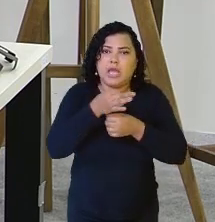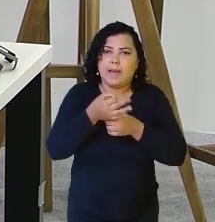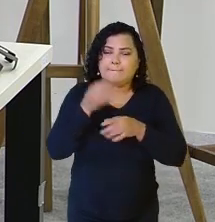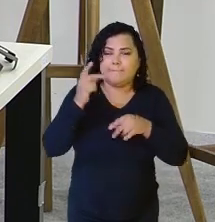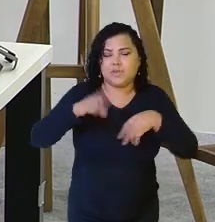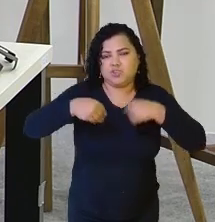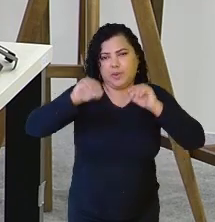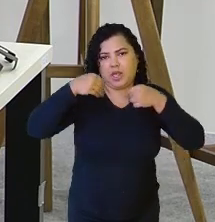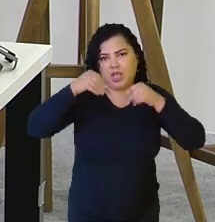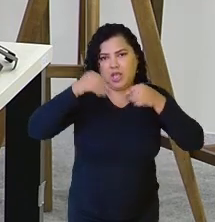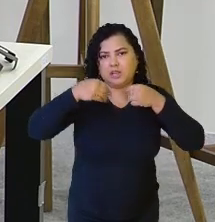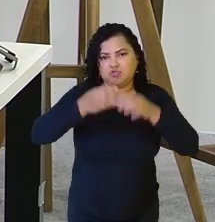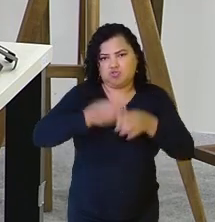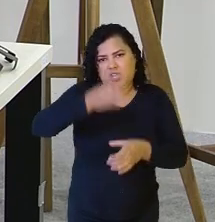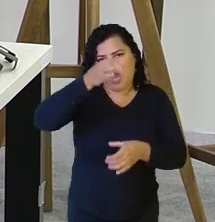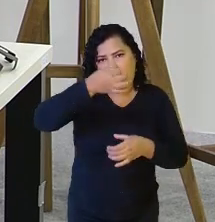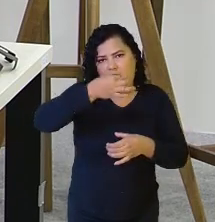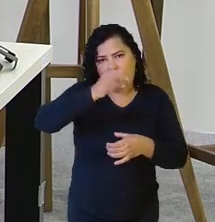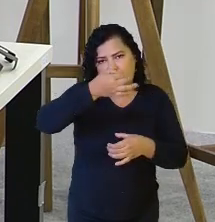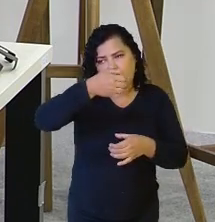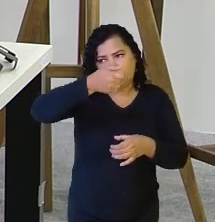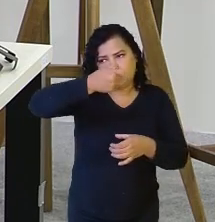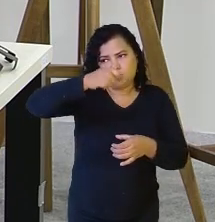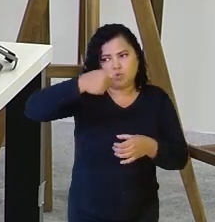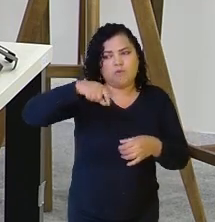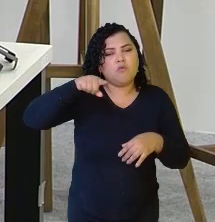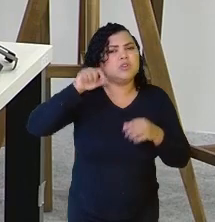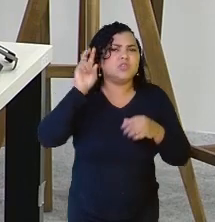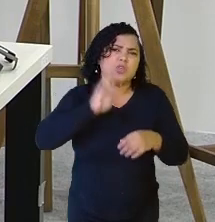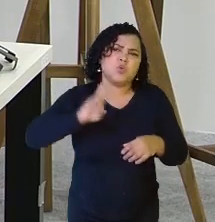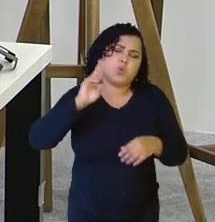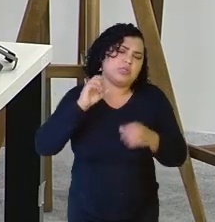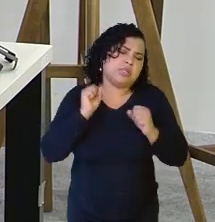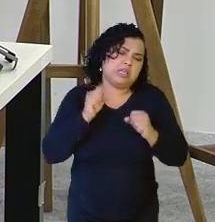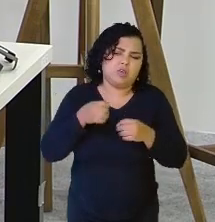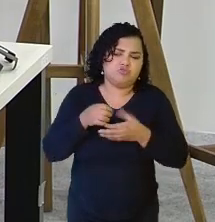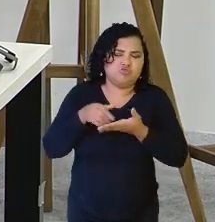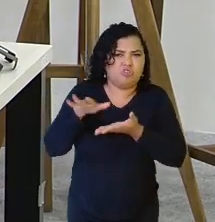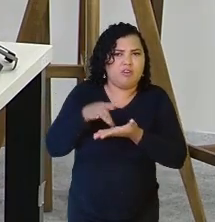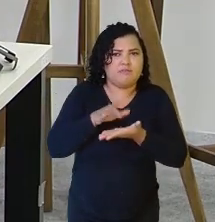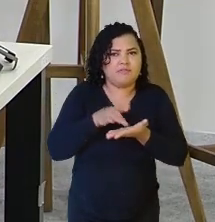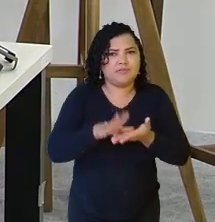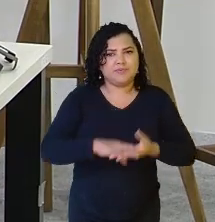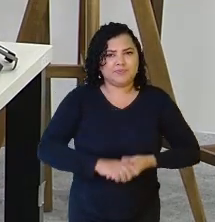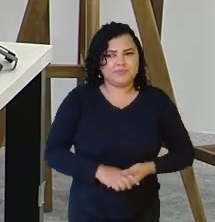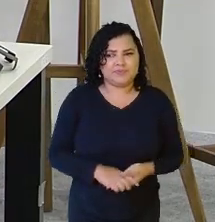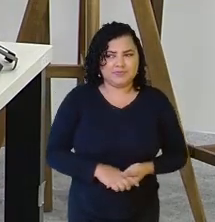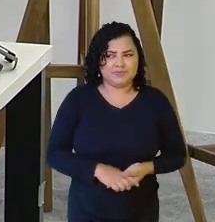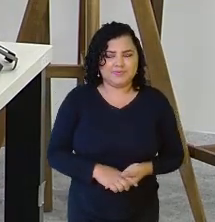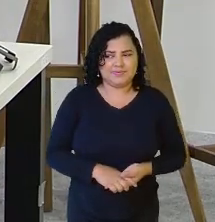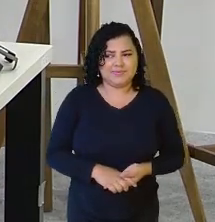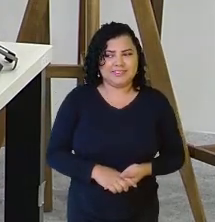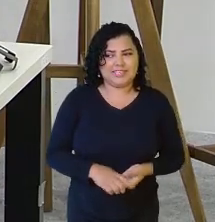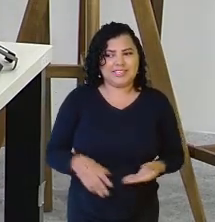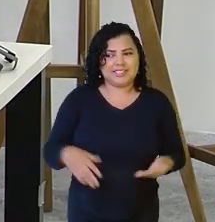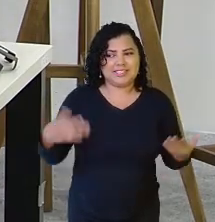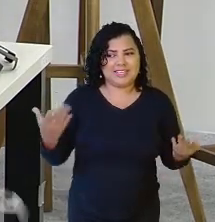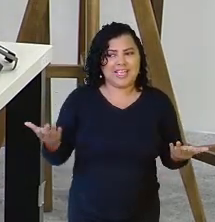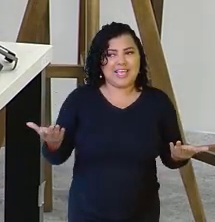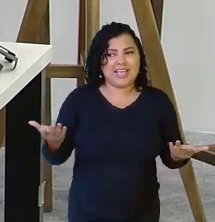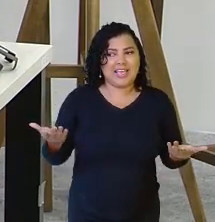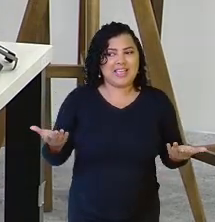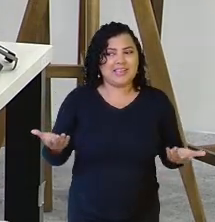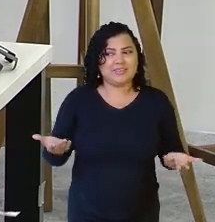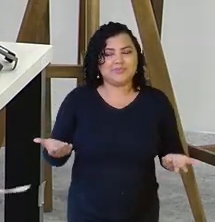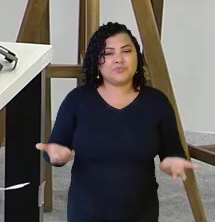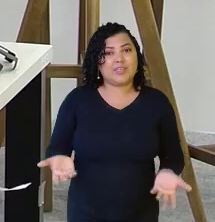e tampinhas de garrafa PET, vê? Uma coisa que você geralmente quer jogar fora, né? E aqui, gente, também é